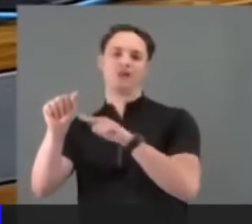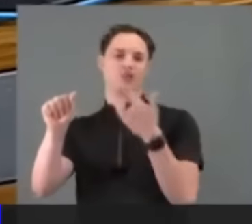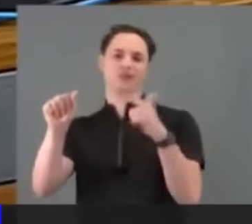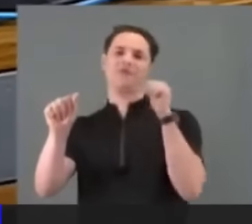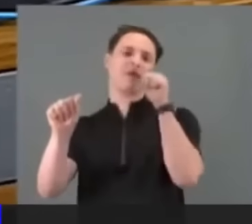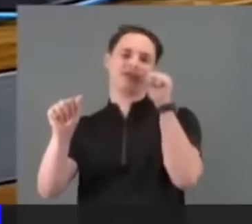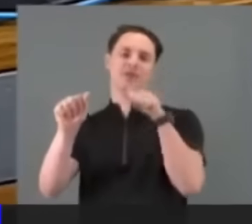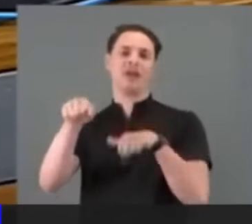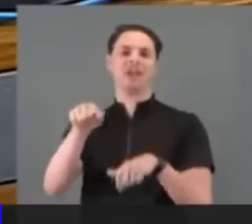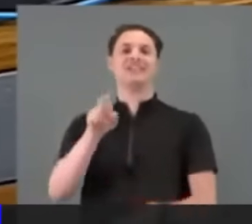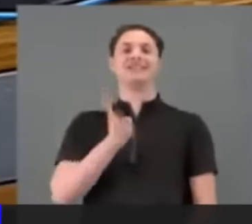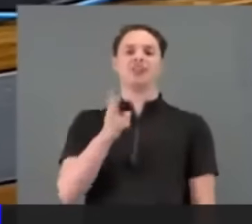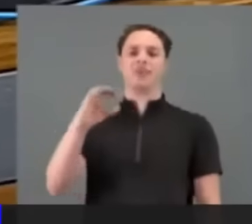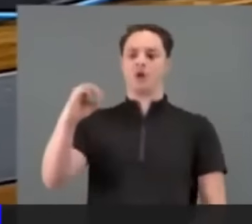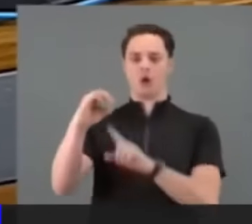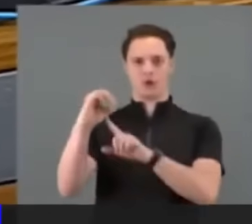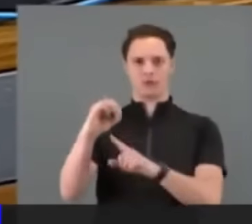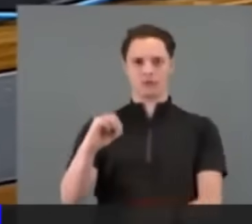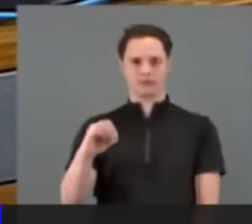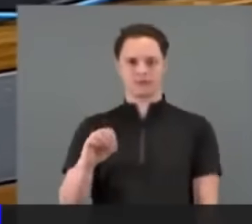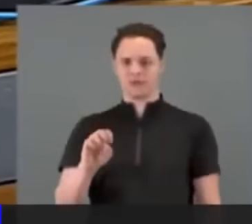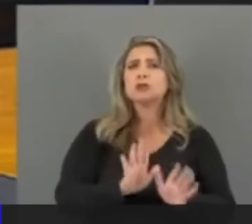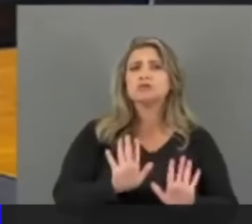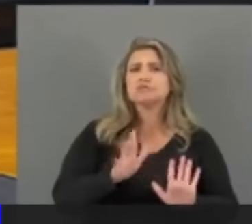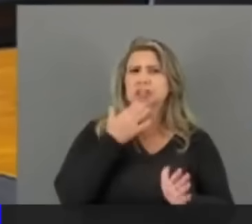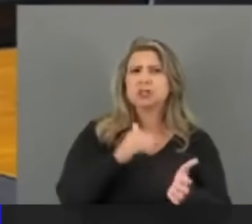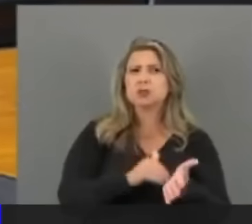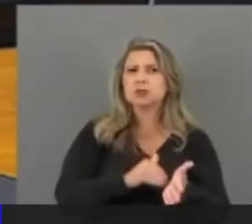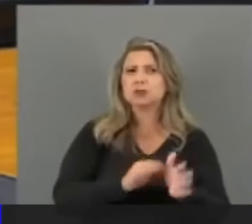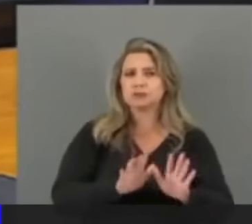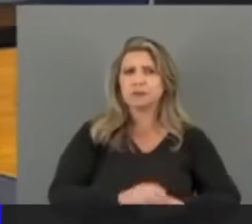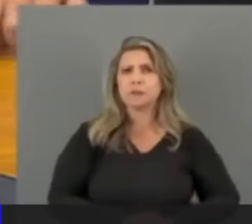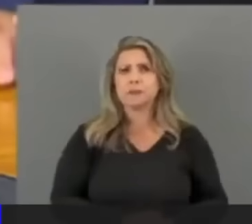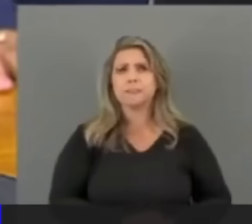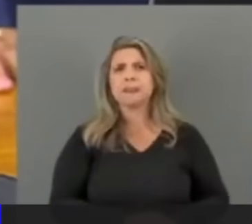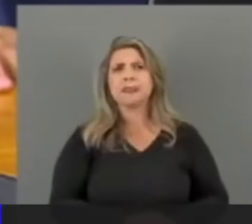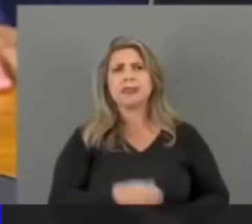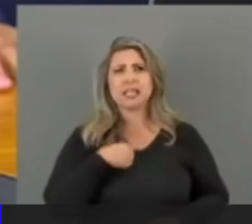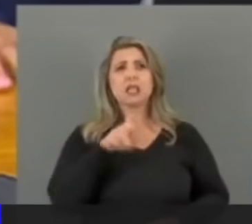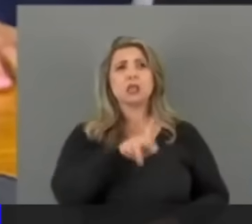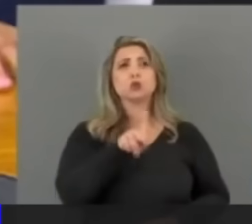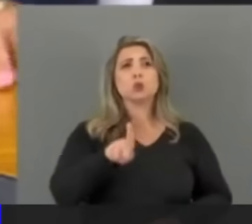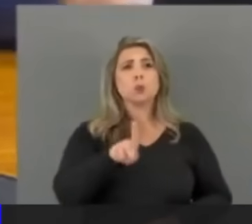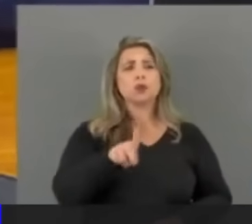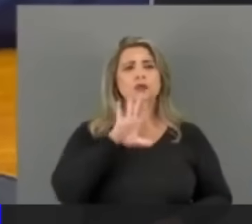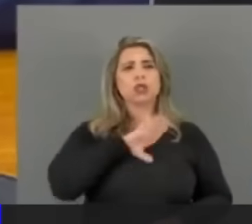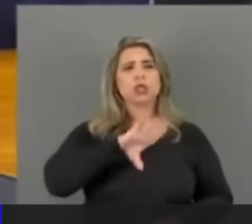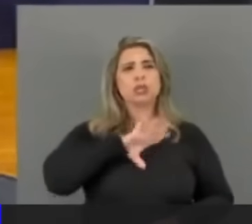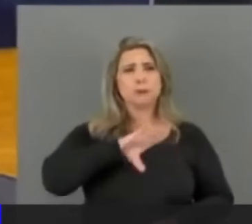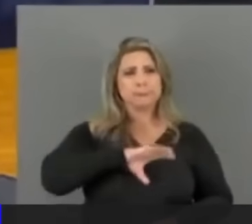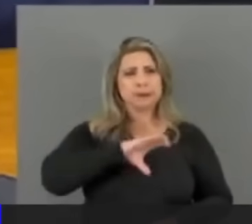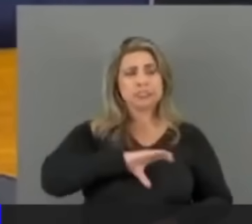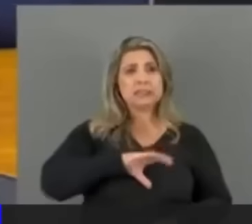um cenário. Não tenho nenhuma pergunta para fazer para a senhora. É, eu sou professora de língua portuguesa e